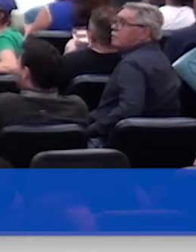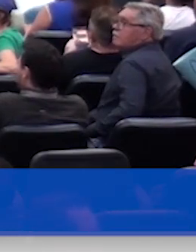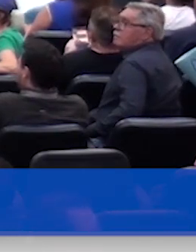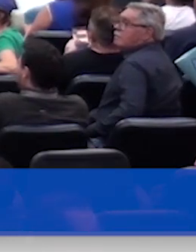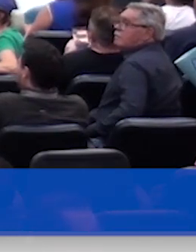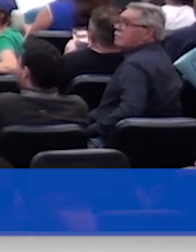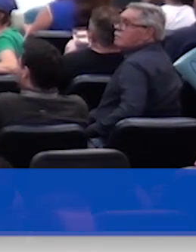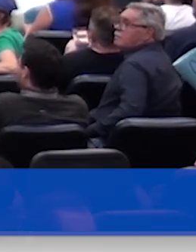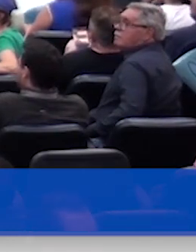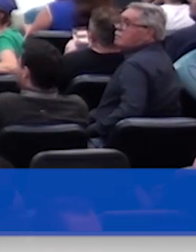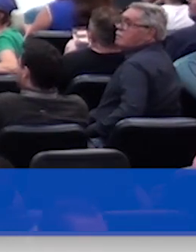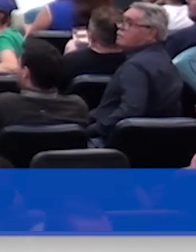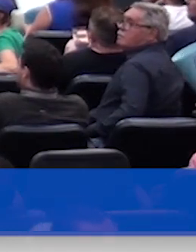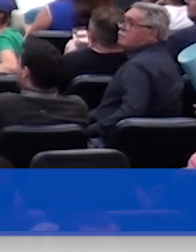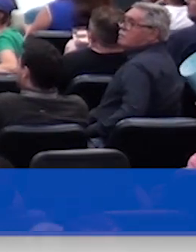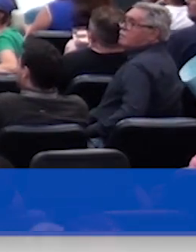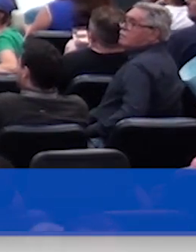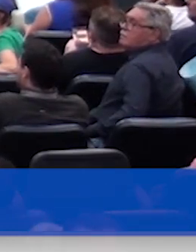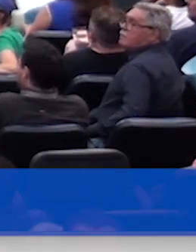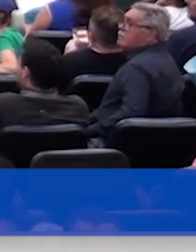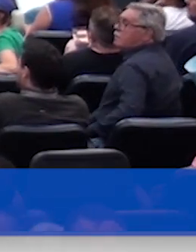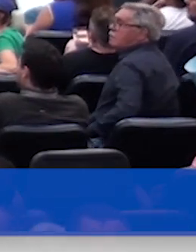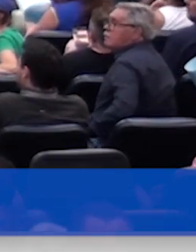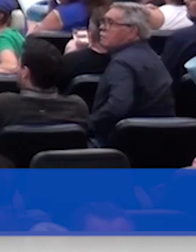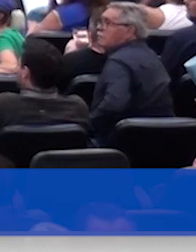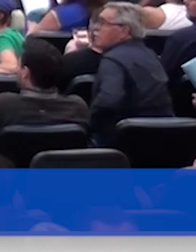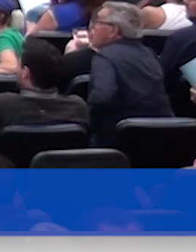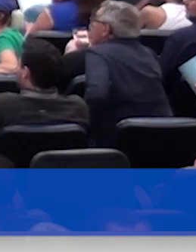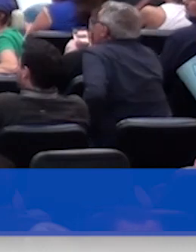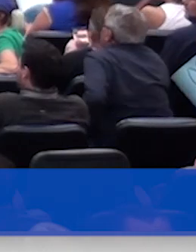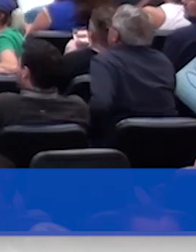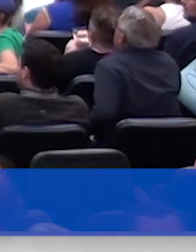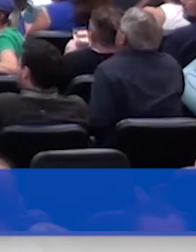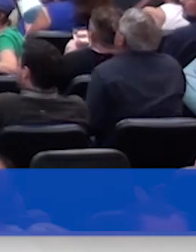a discussão do projeto...